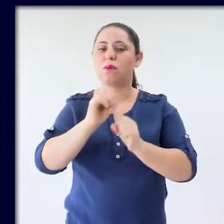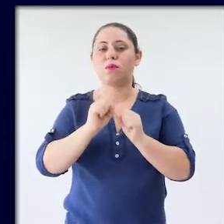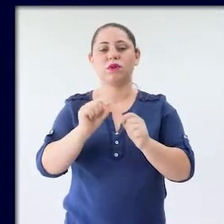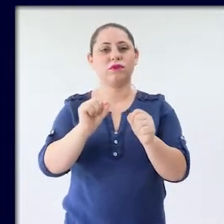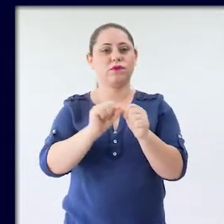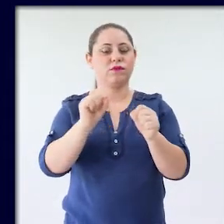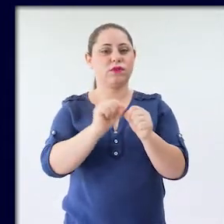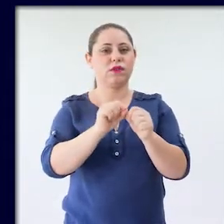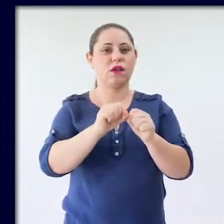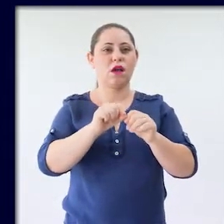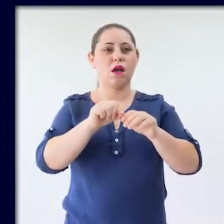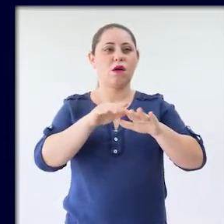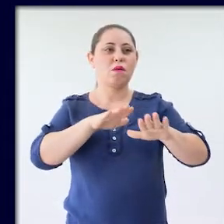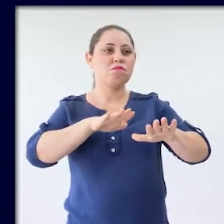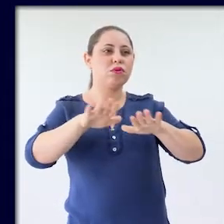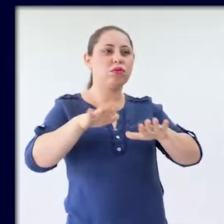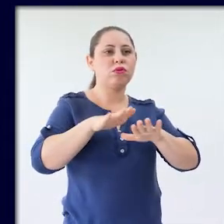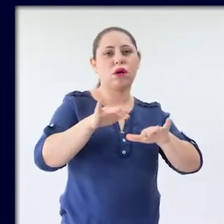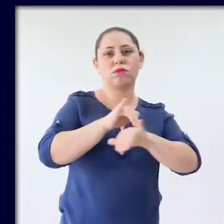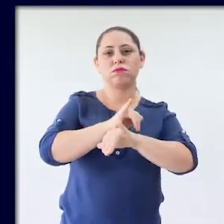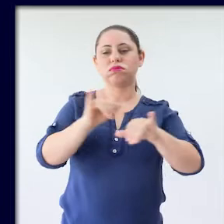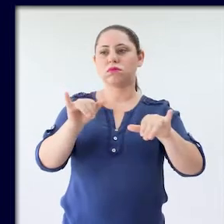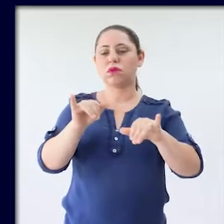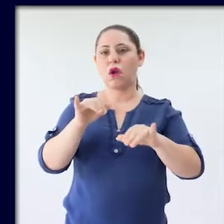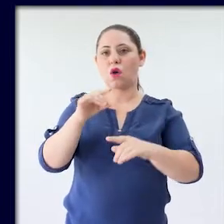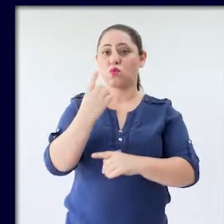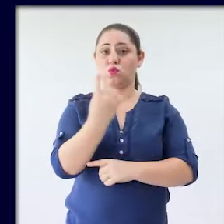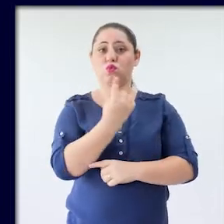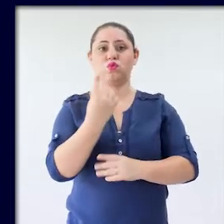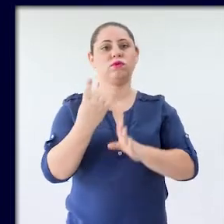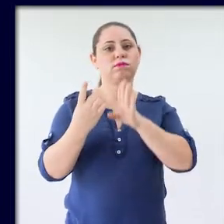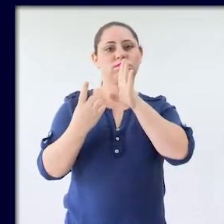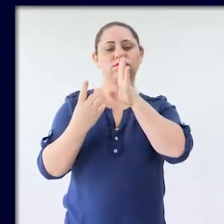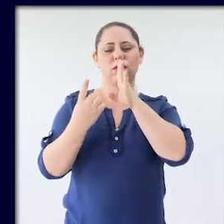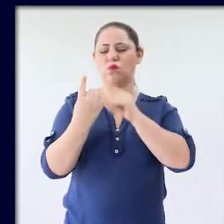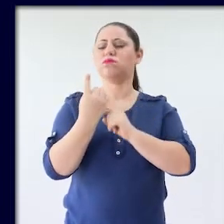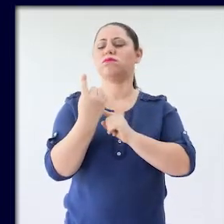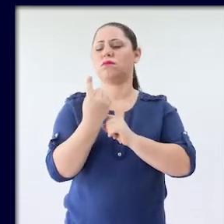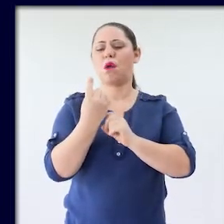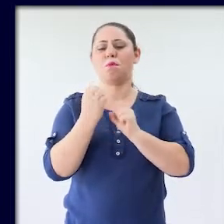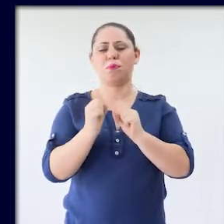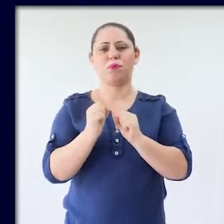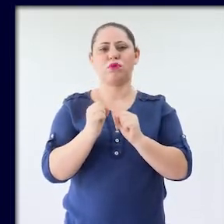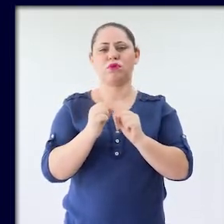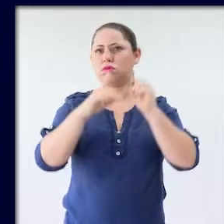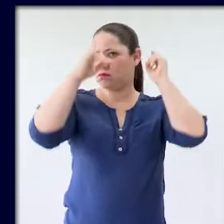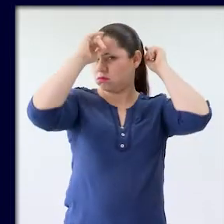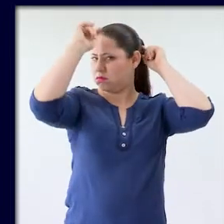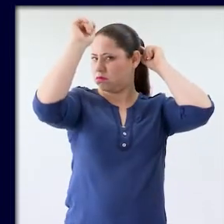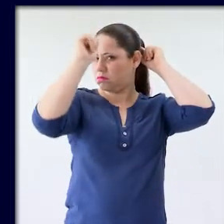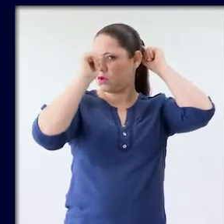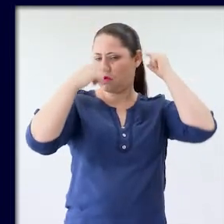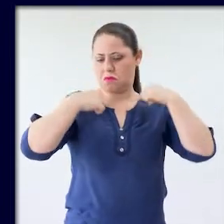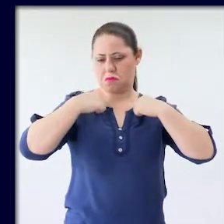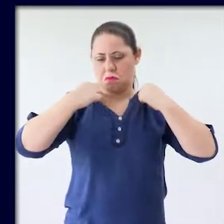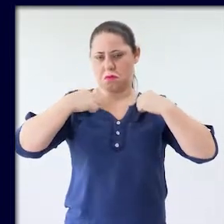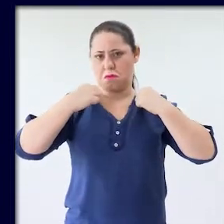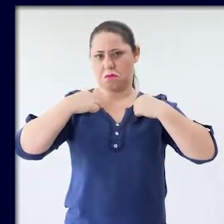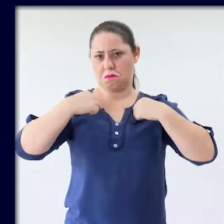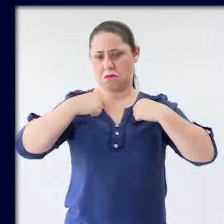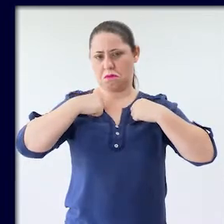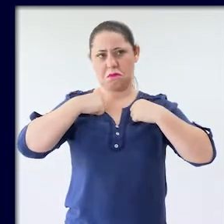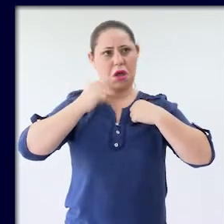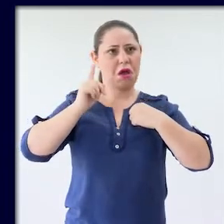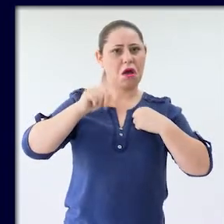fazer a chamada manifestação individual e silenciosa. Como assim individual? Se ele quiser usar um boné, uma